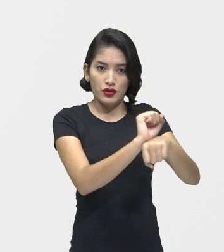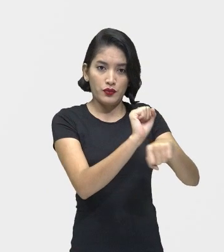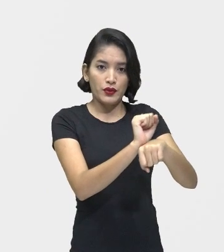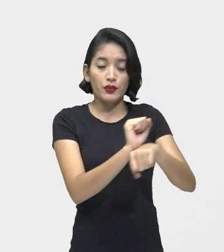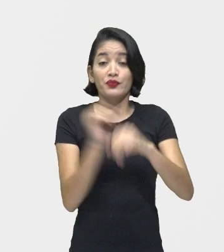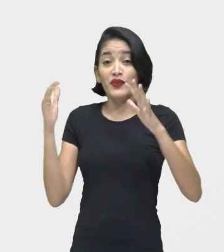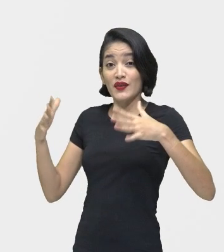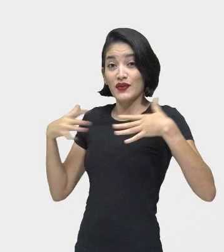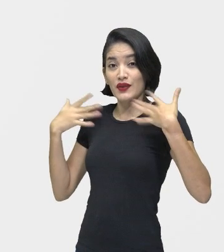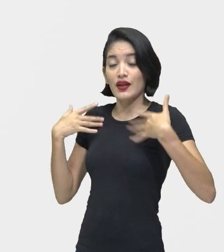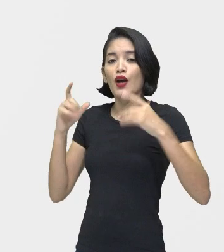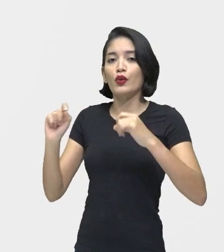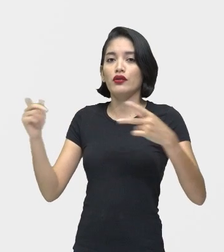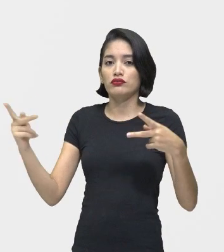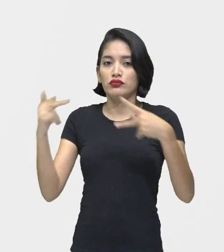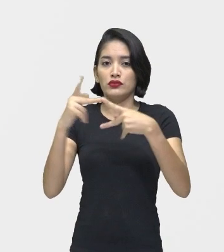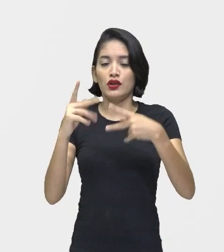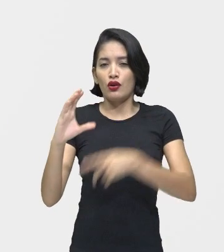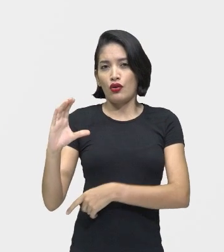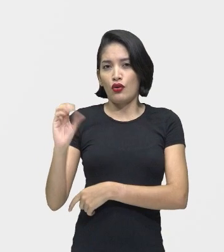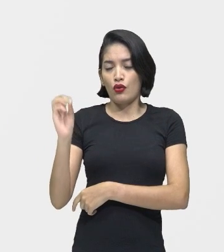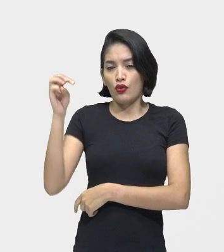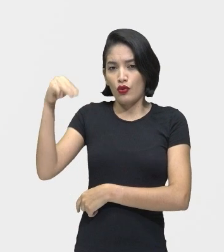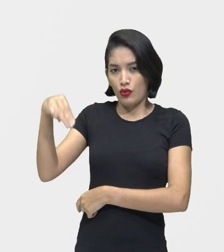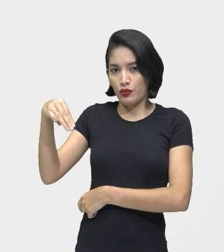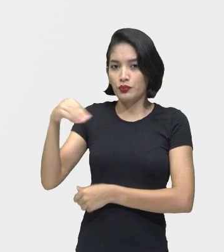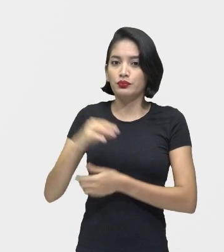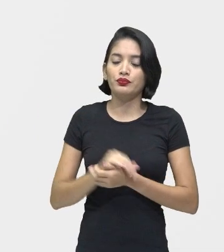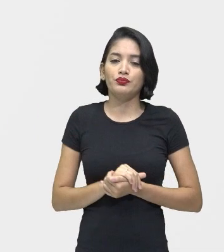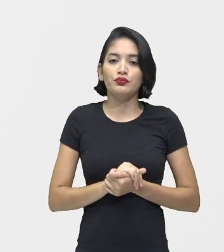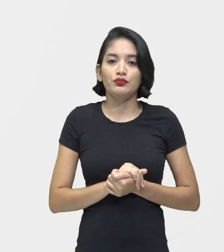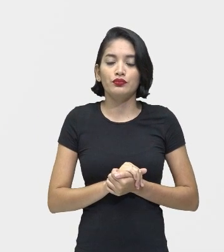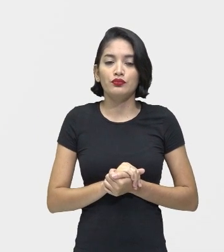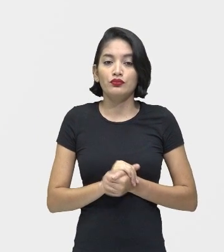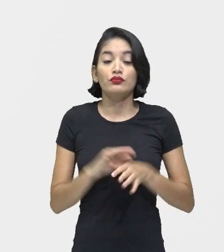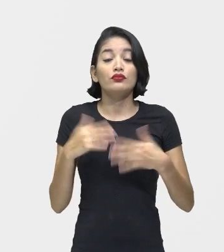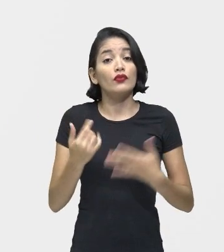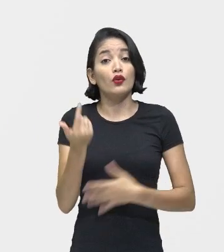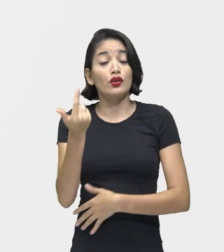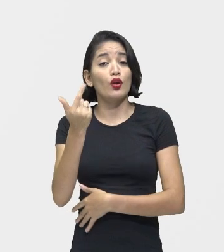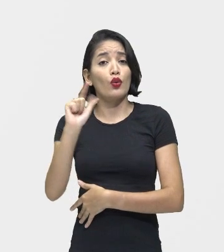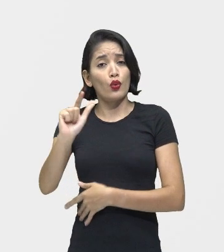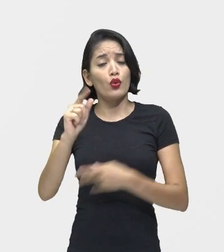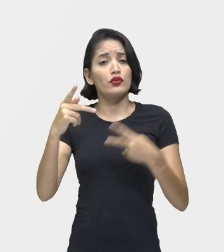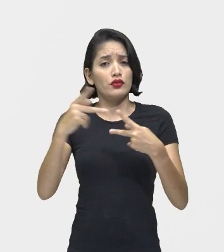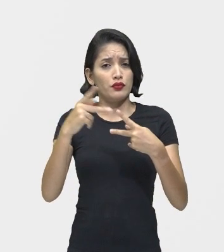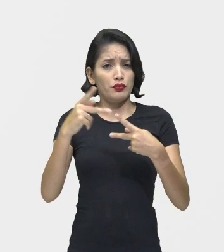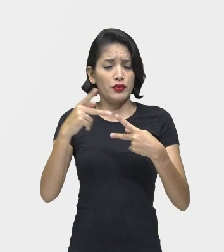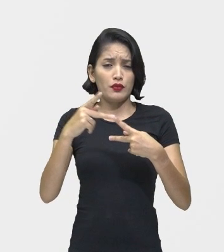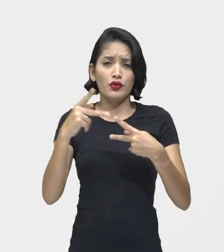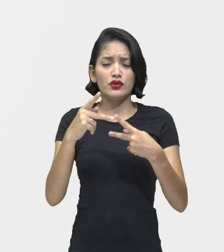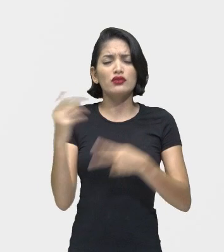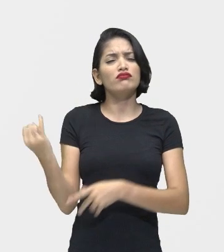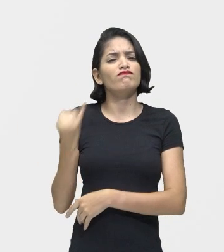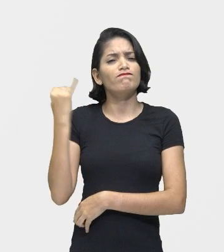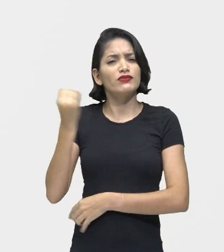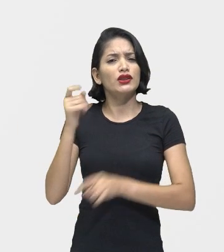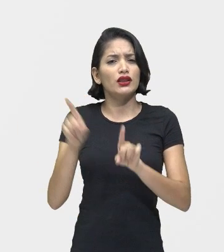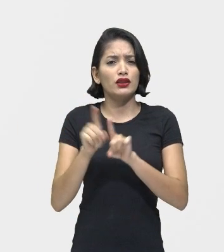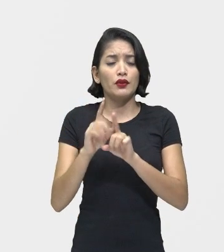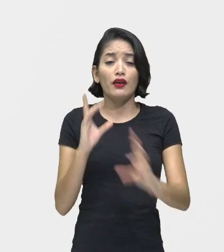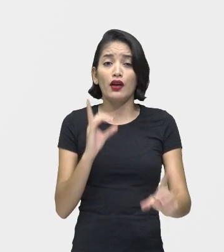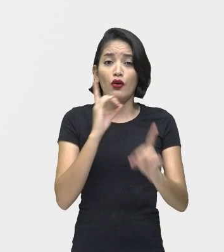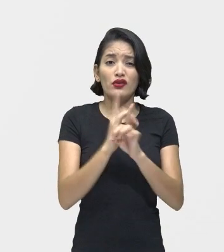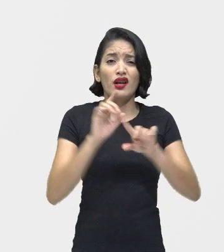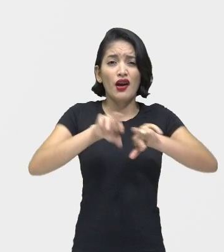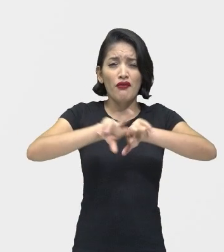é a preposição com. E então, nós temos outras preposições essenciais, né, que a gente vai encontrar